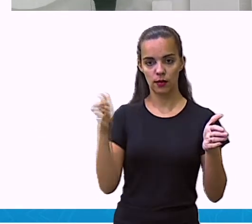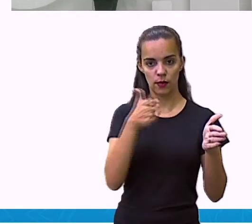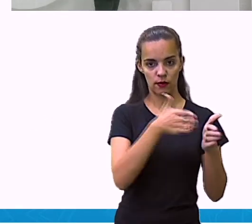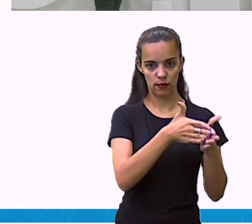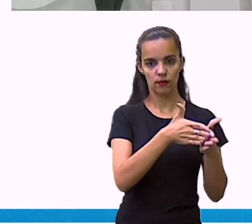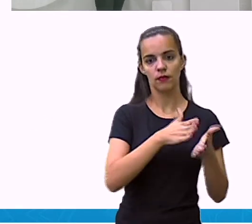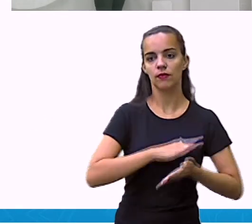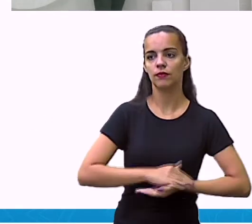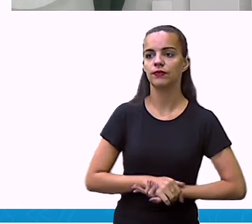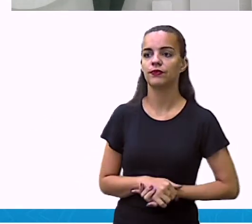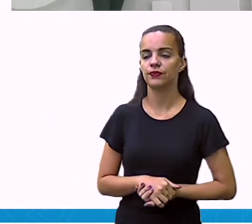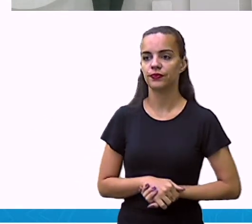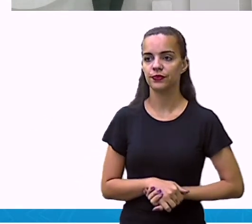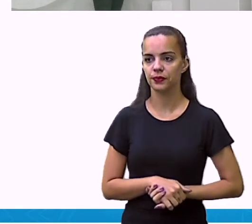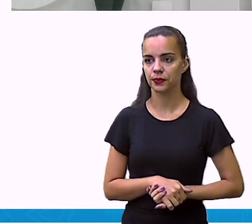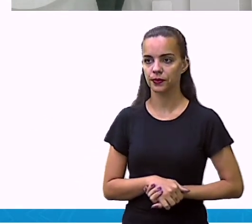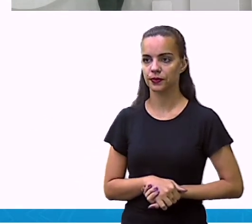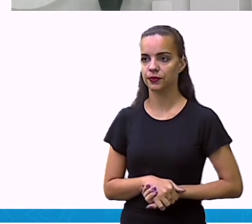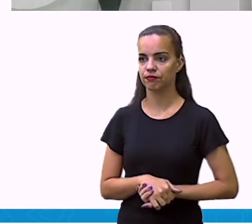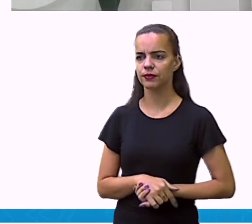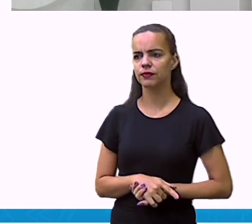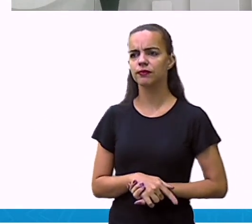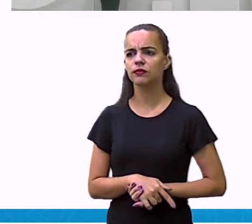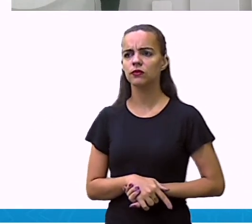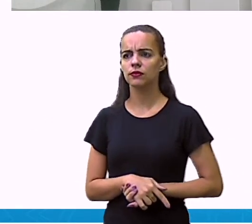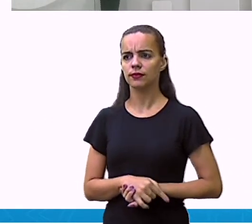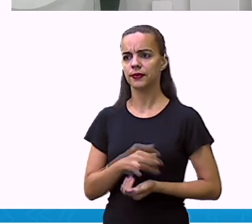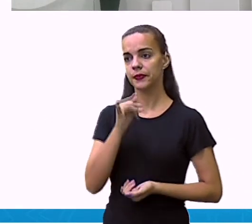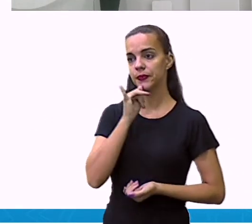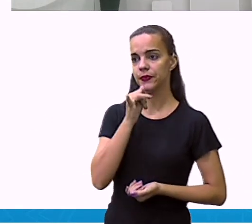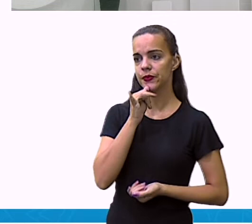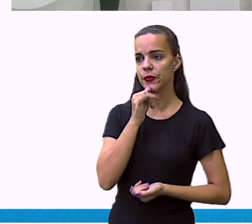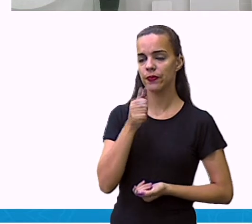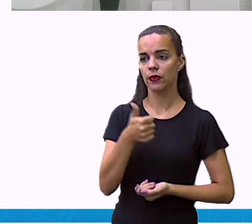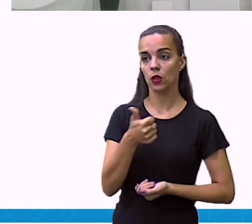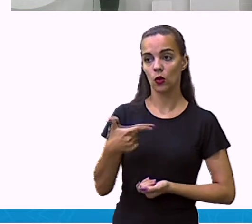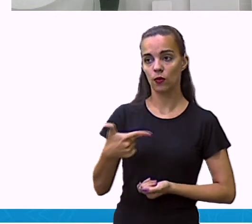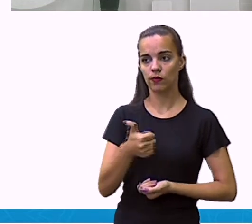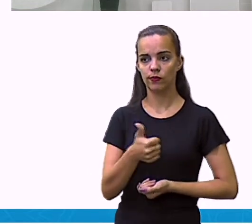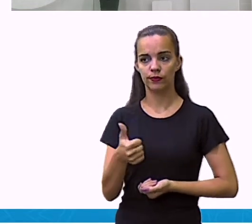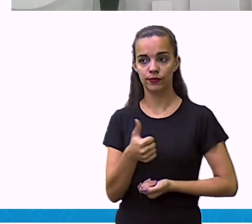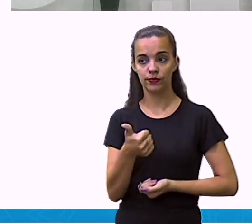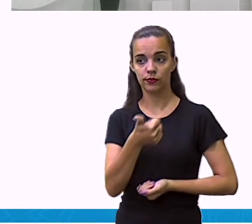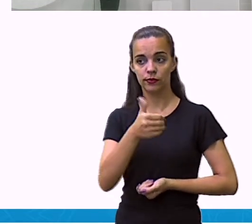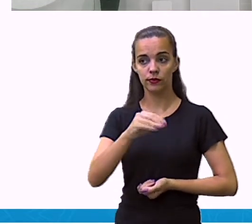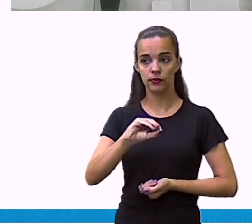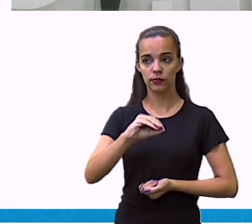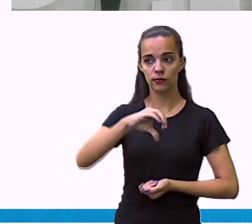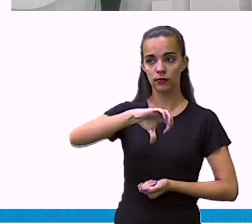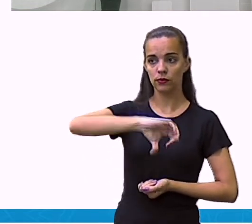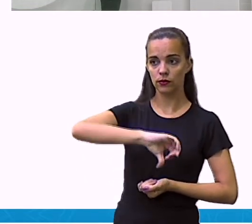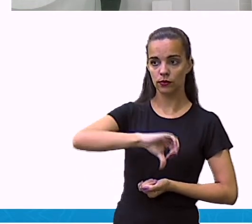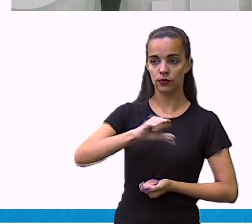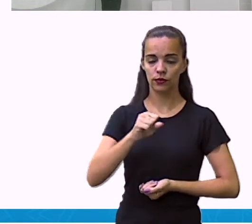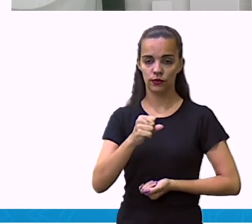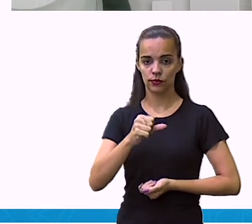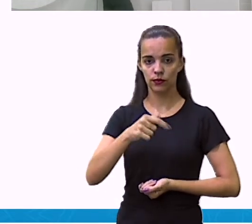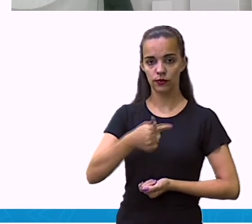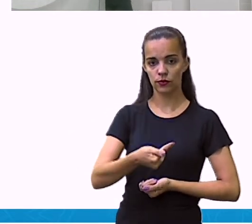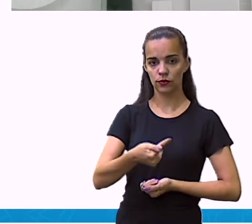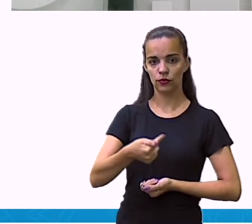ordem decrescente, vamos falar os números comigo? 12, 11, 10, 9,